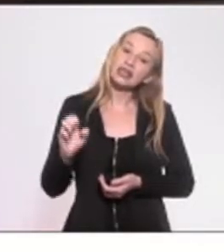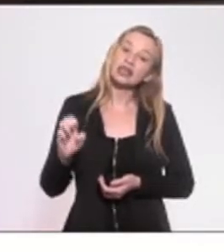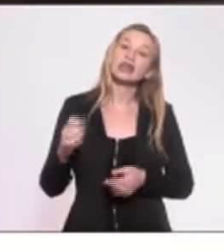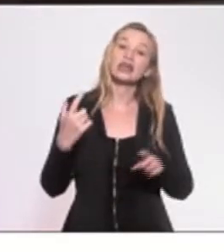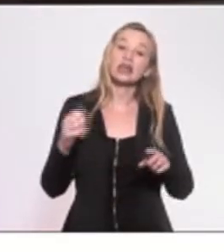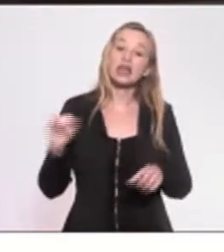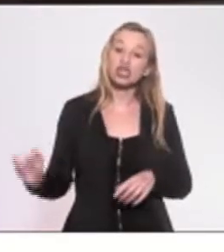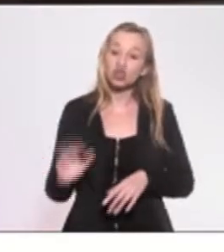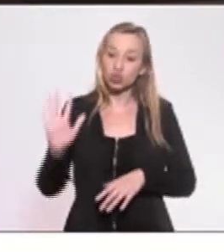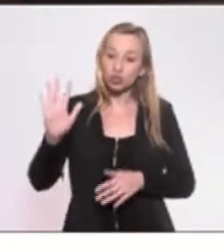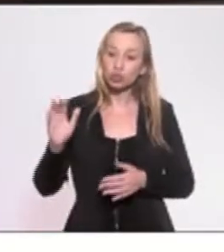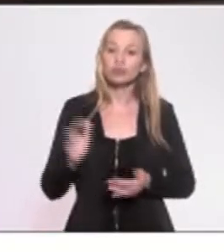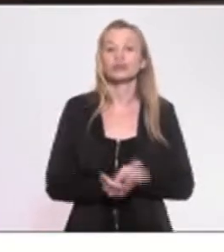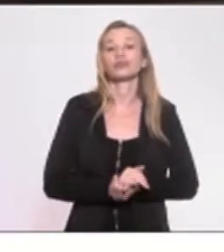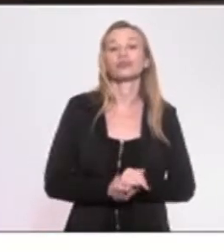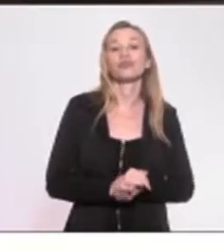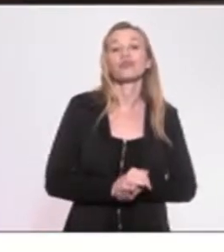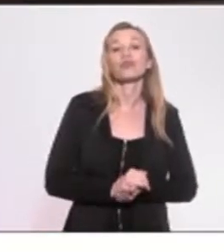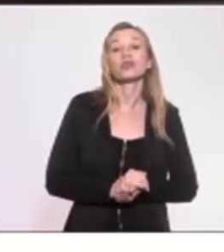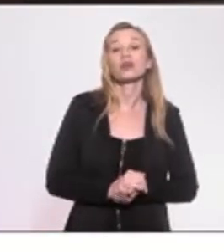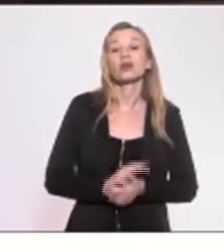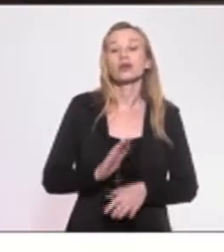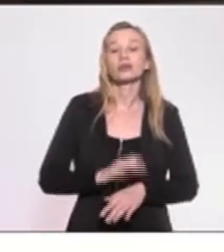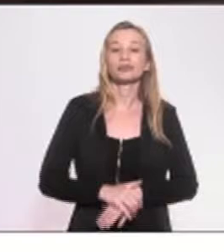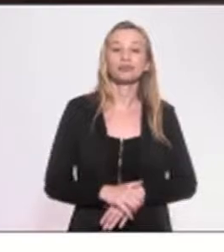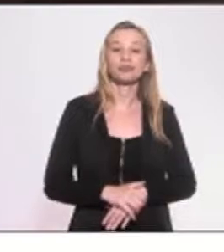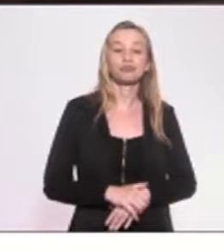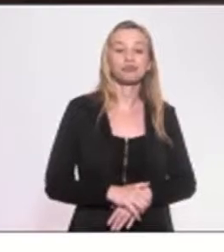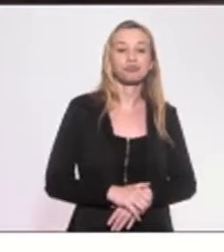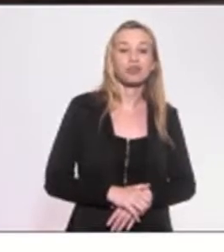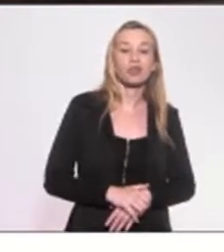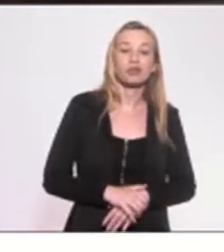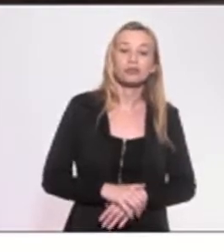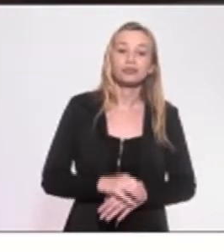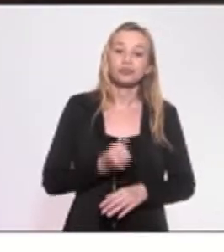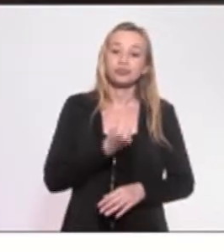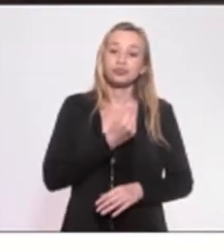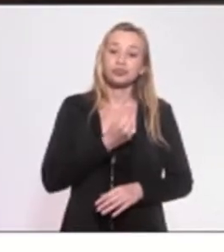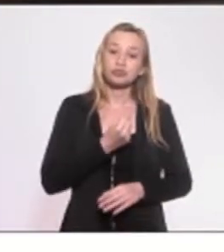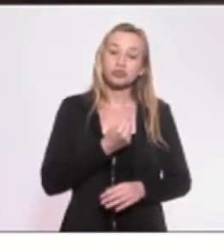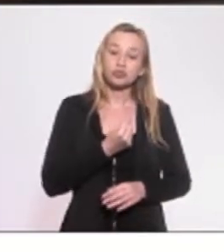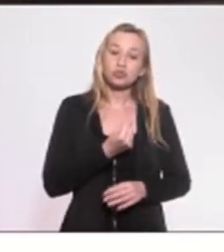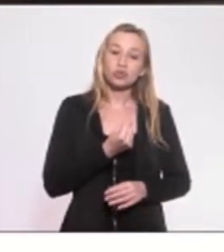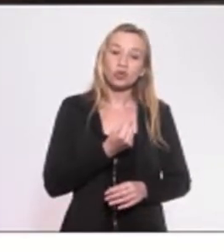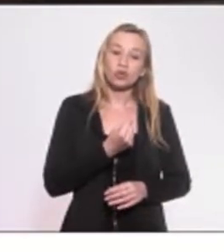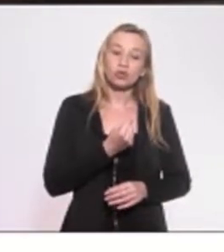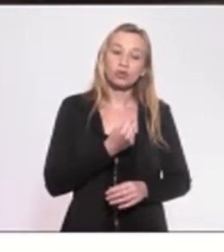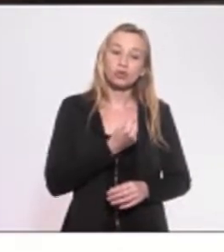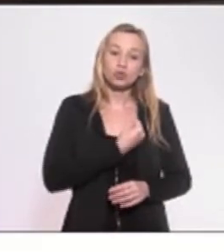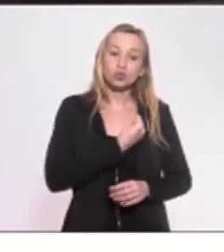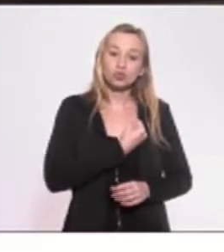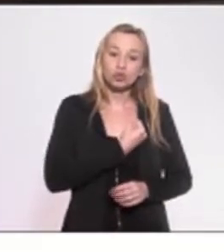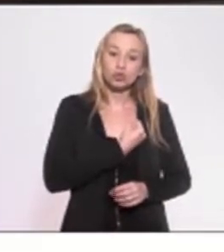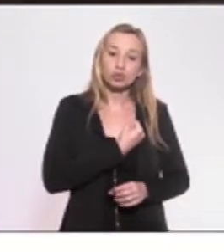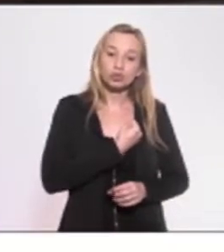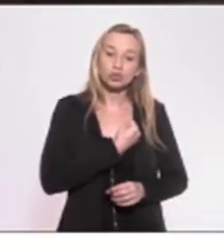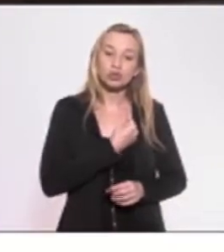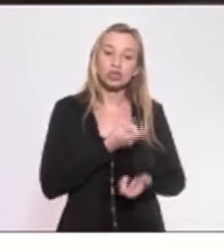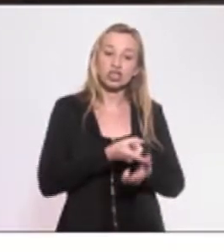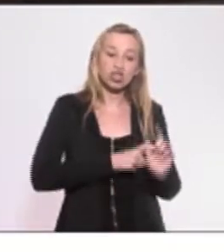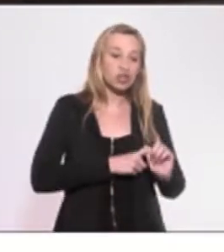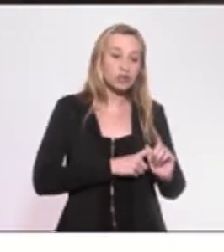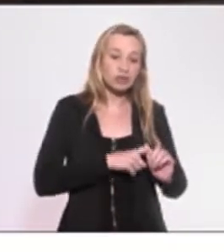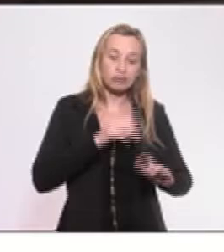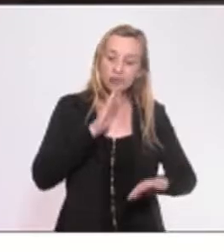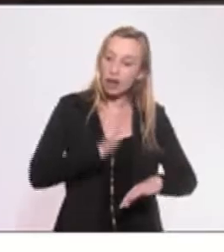ano. Então, esse esbulho aumentou a dívida em 13